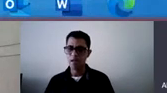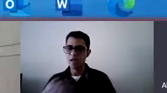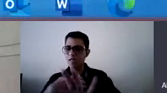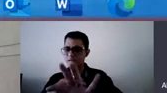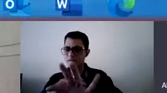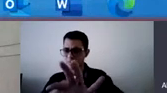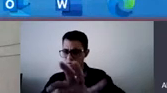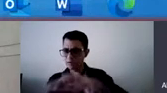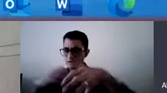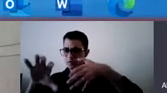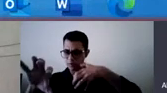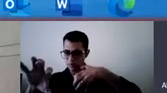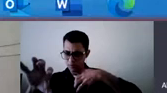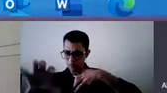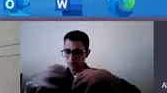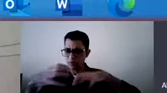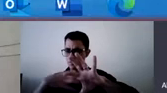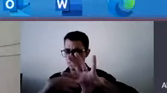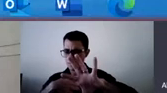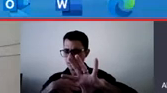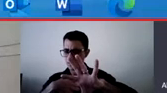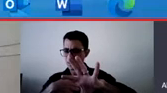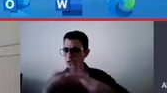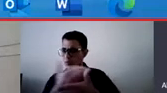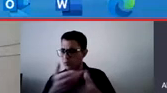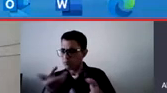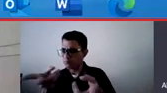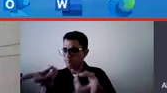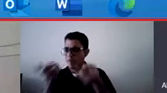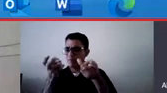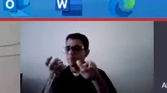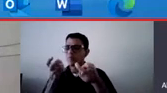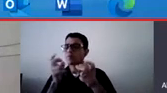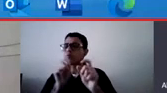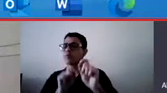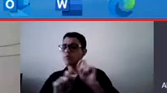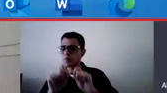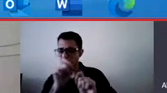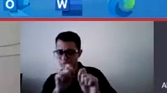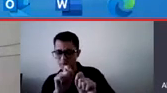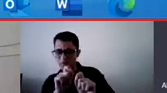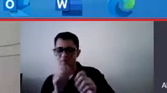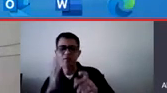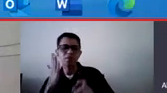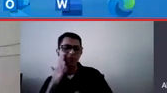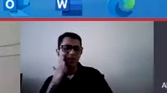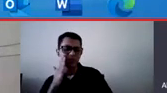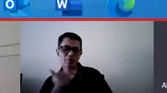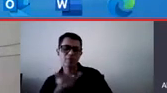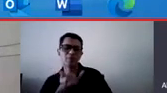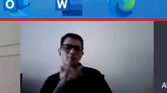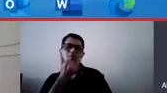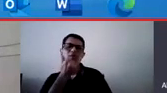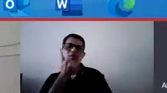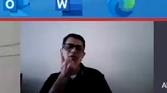confiança, que é capaz de perceber no outro e perdoar aqueles...